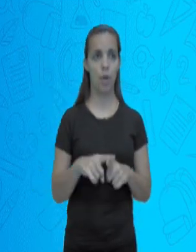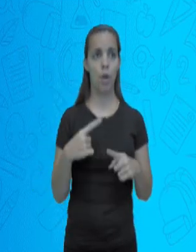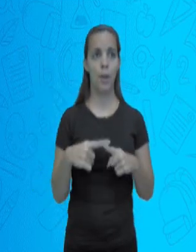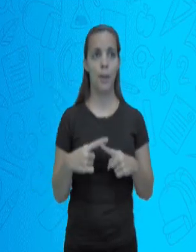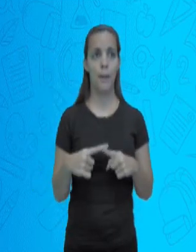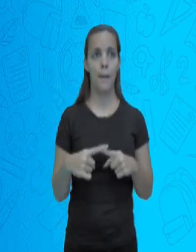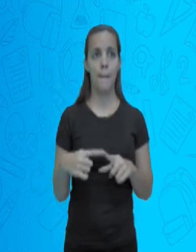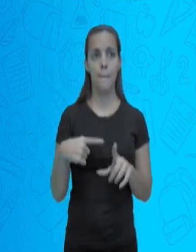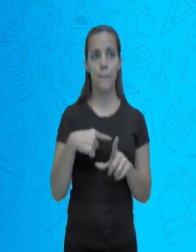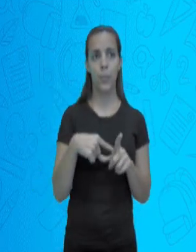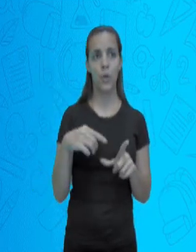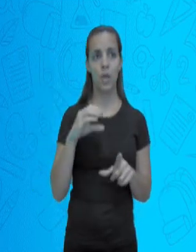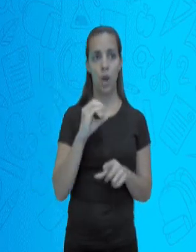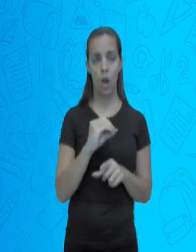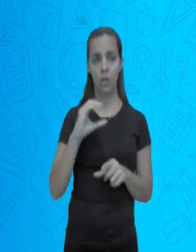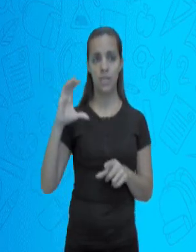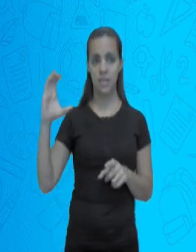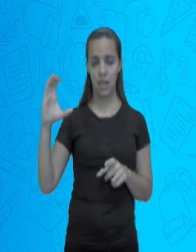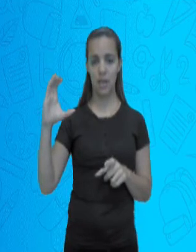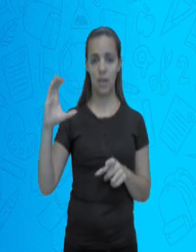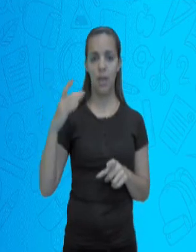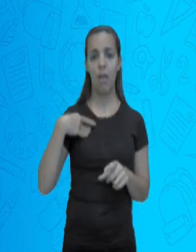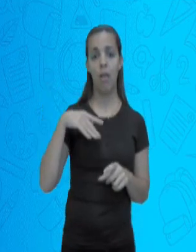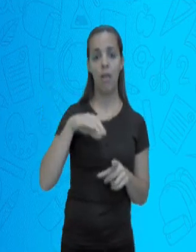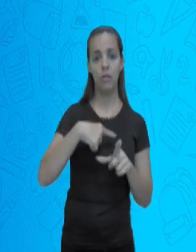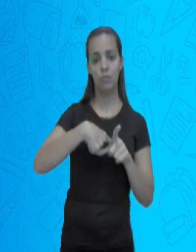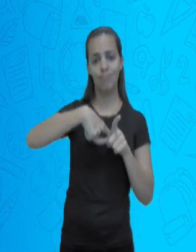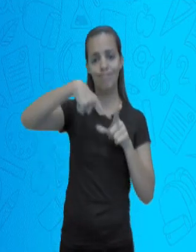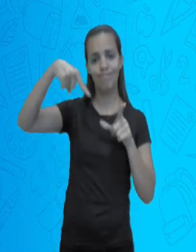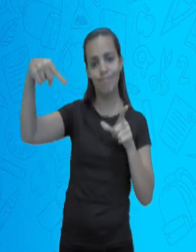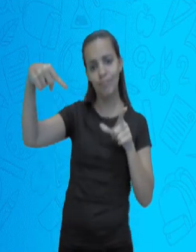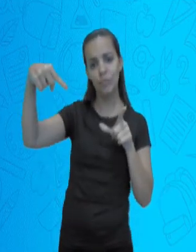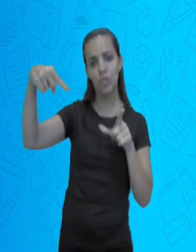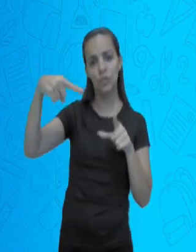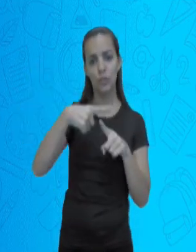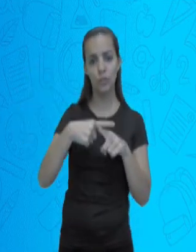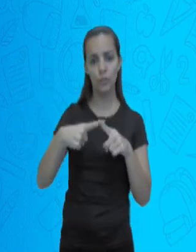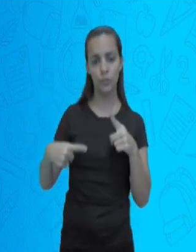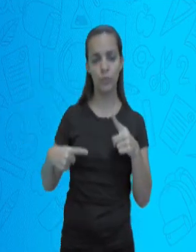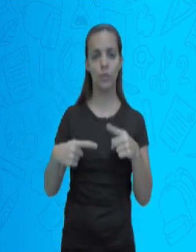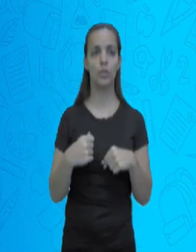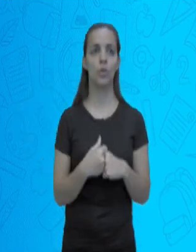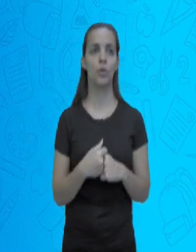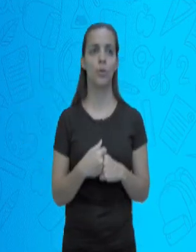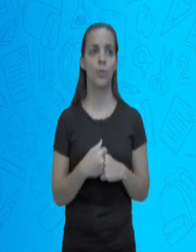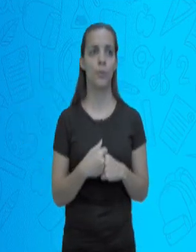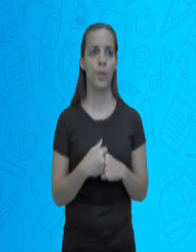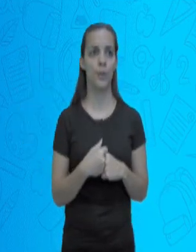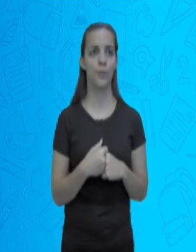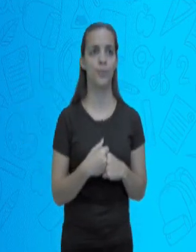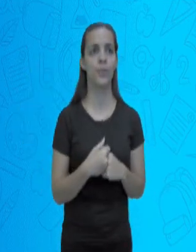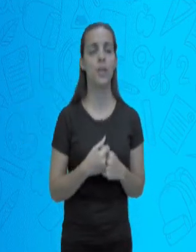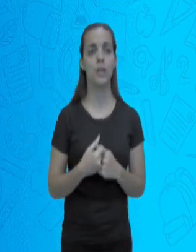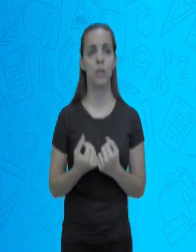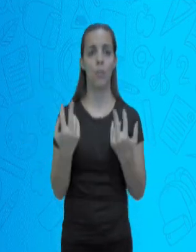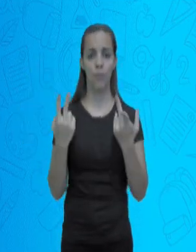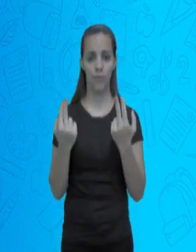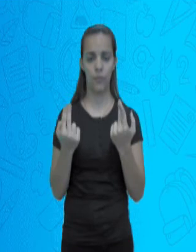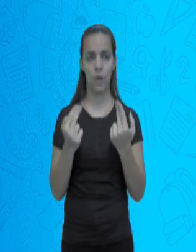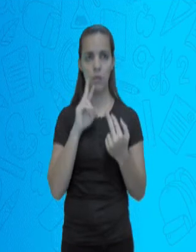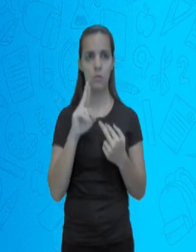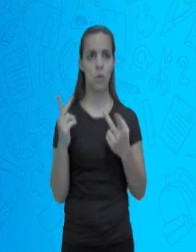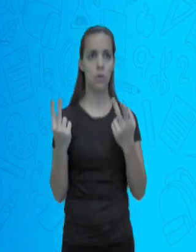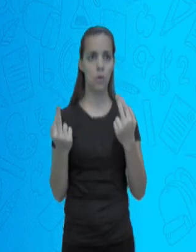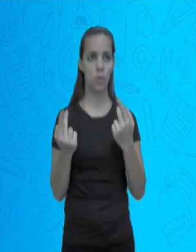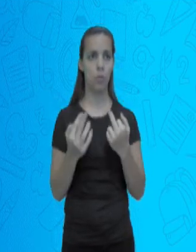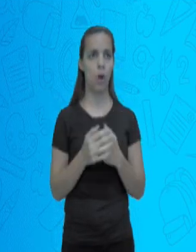que OC é a bissetriz do ângulo, a bissetriz divide ao meio. Se a medida é 120, então 60.